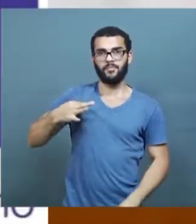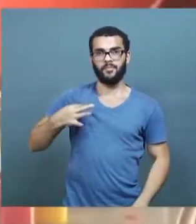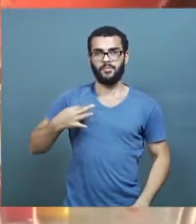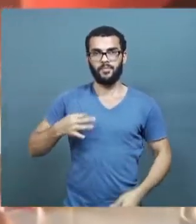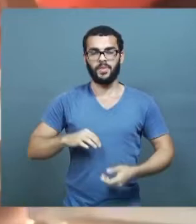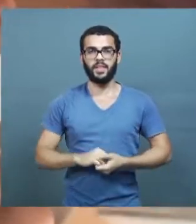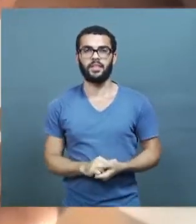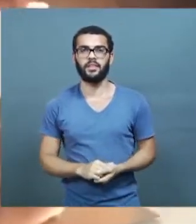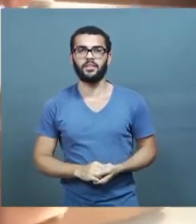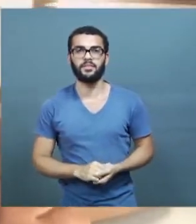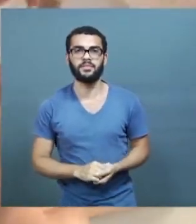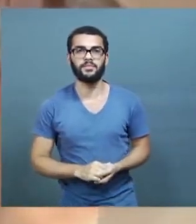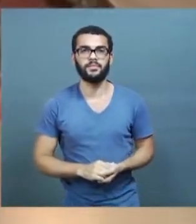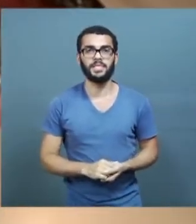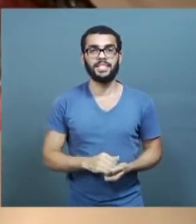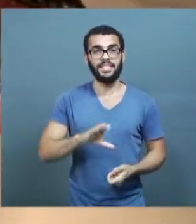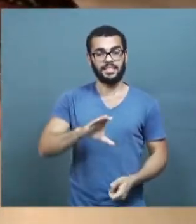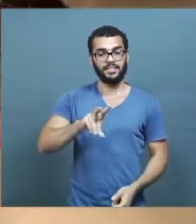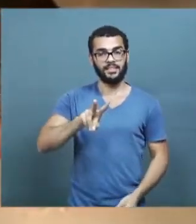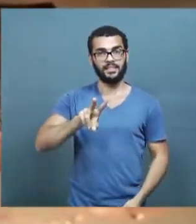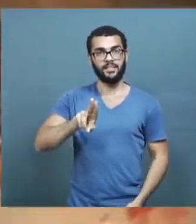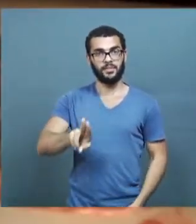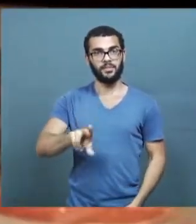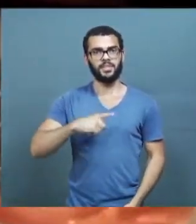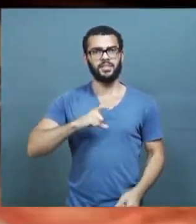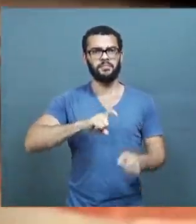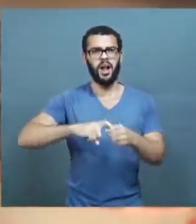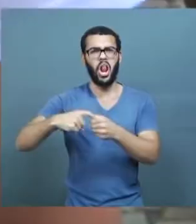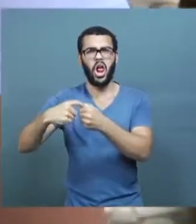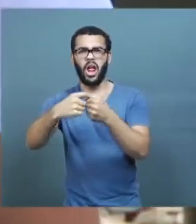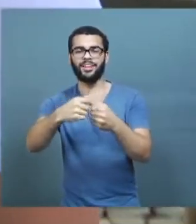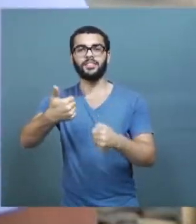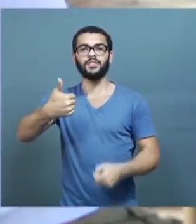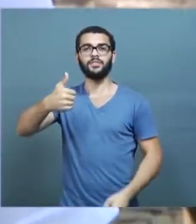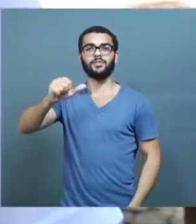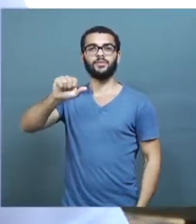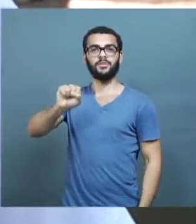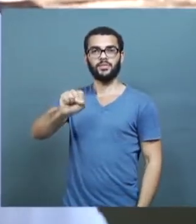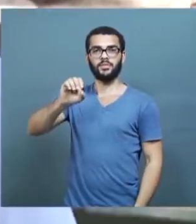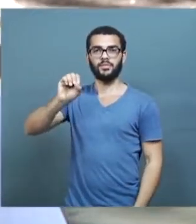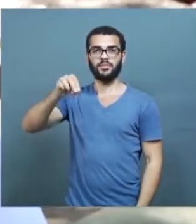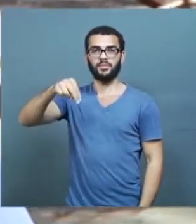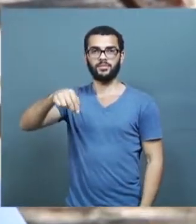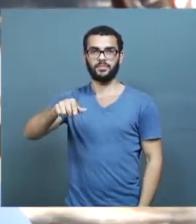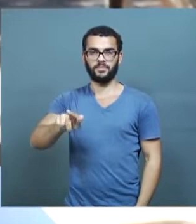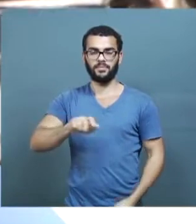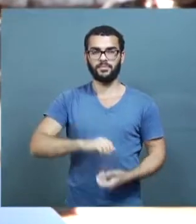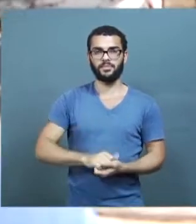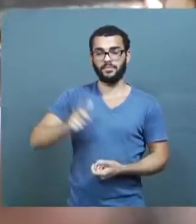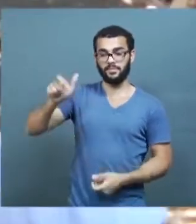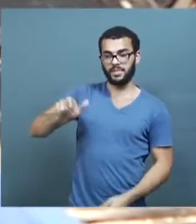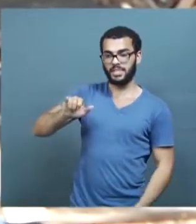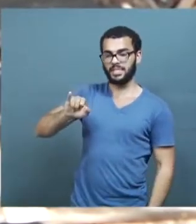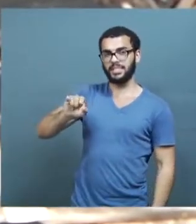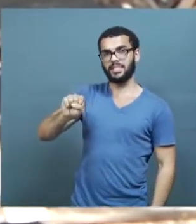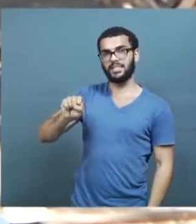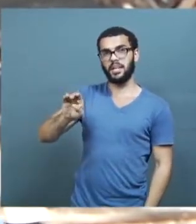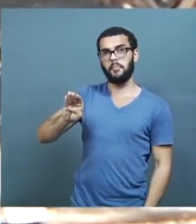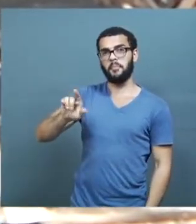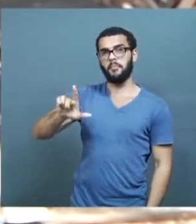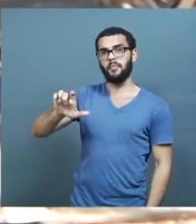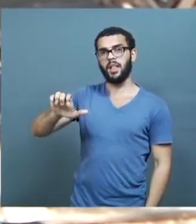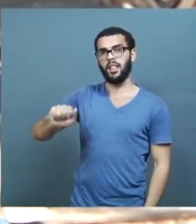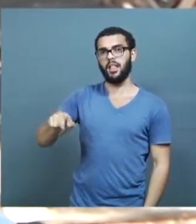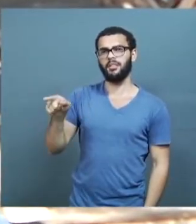CVU, que também tem parceria com mais 18 ONGs. A presidente do CVU, Isabela Martins, conta que o ABC